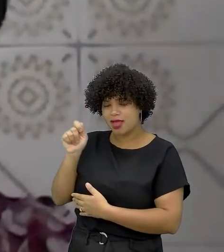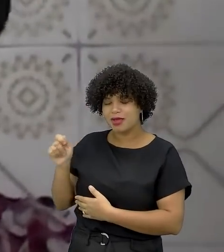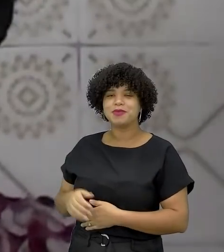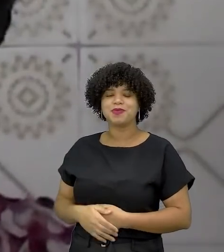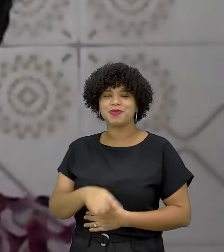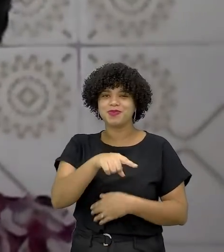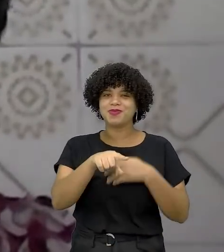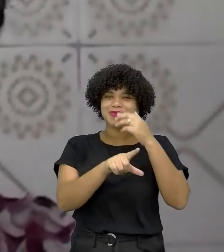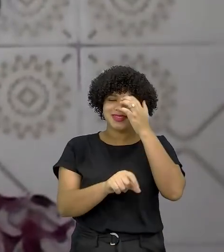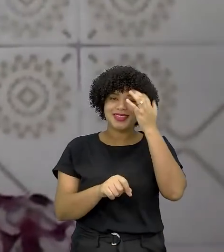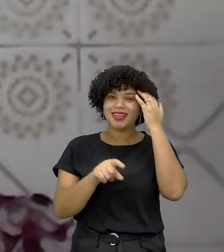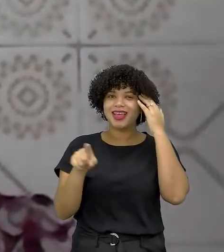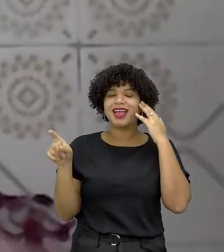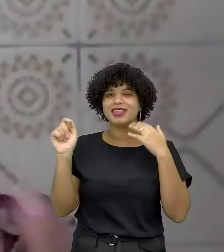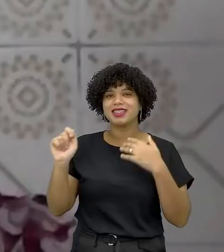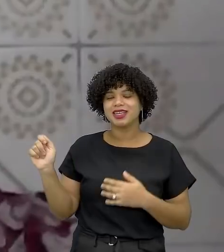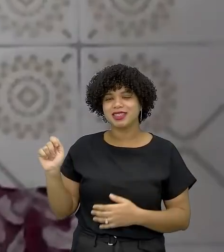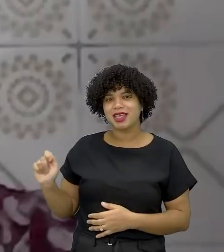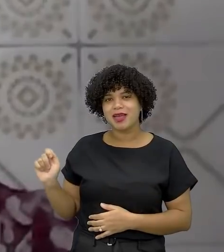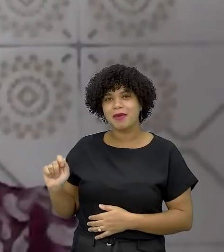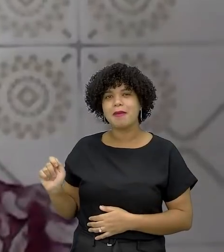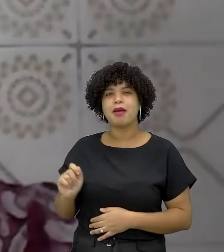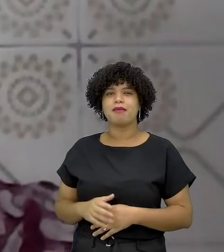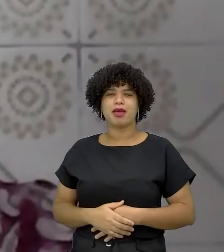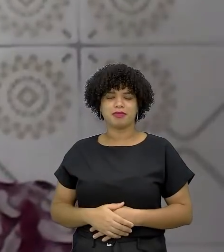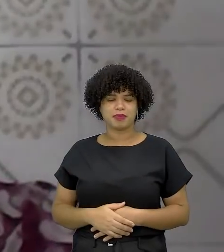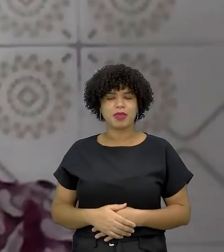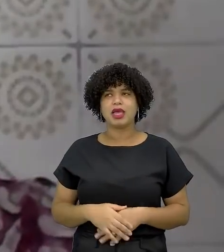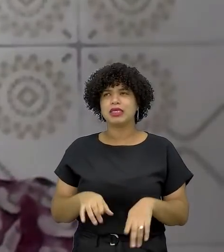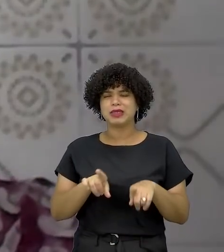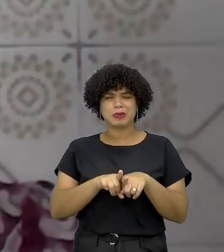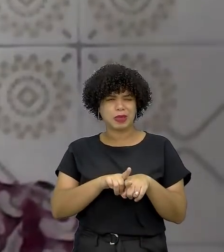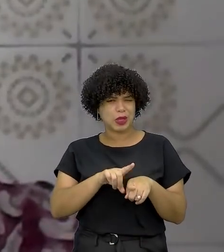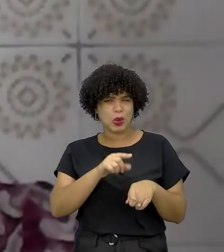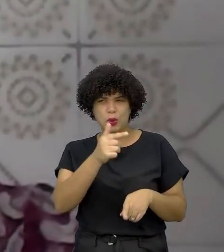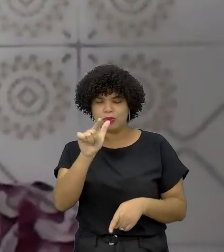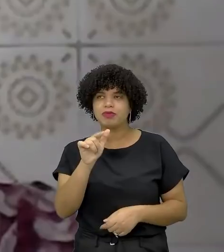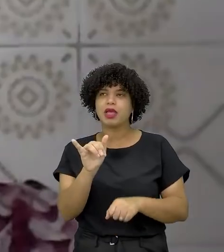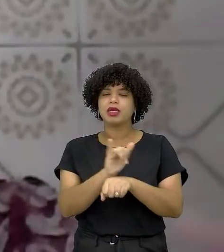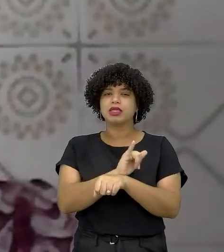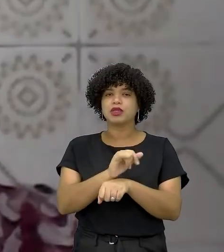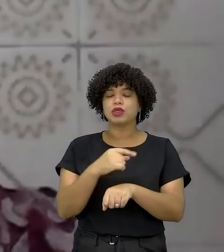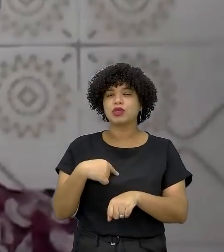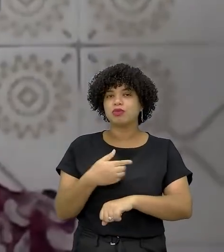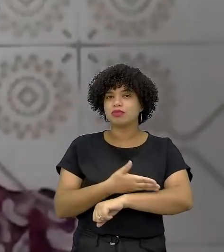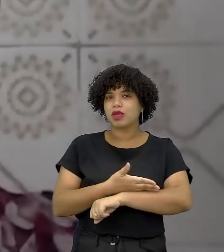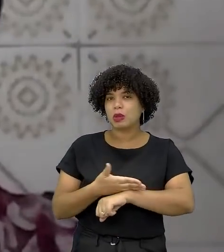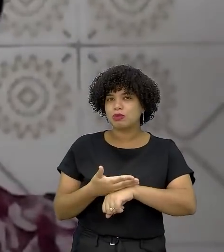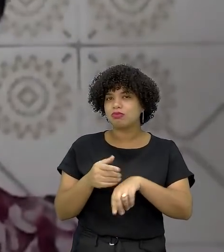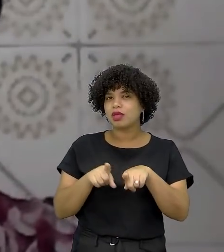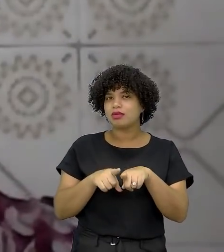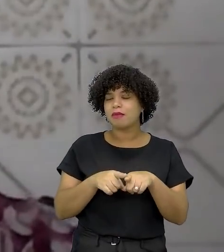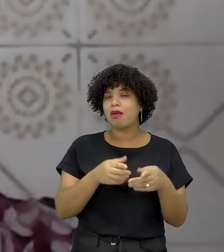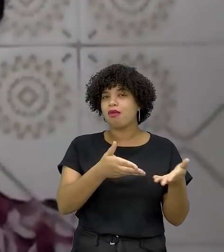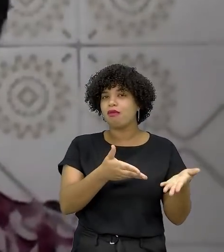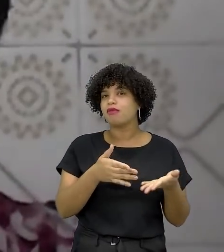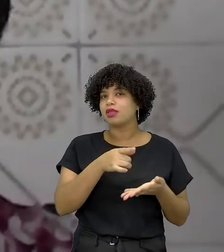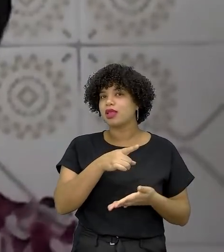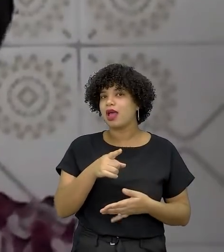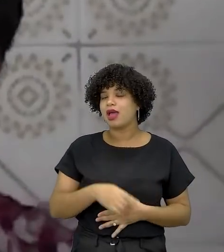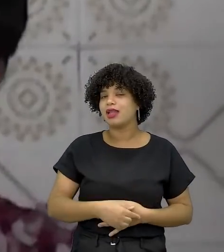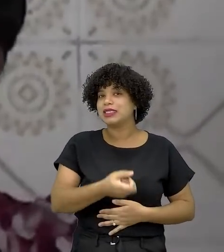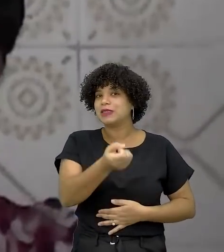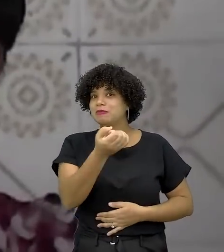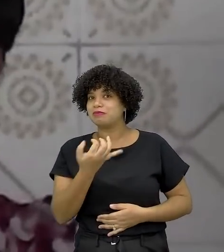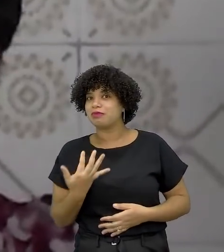alunos eles tenham materiais, né, que eles tenham subsídios, né, para fazer o trabalho deles